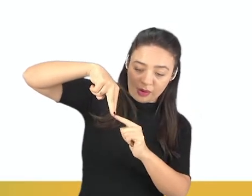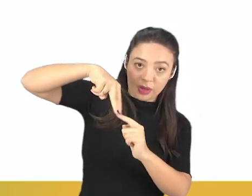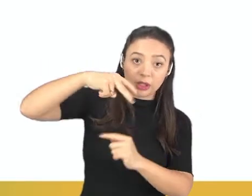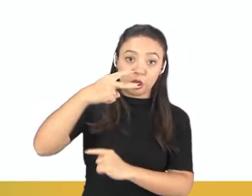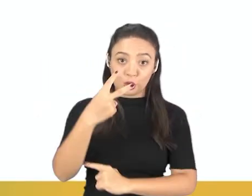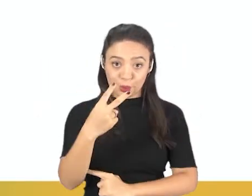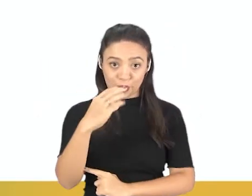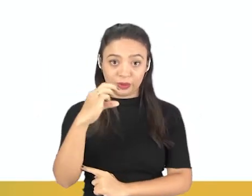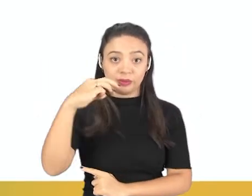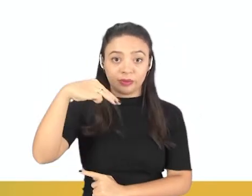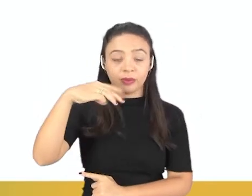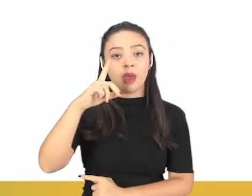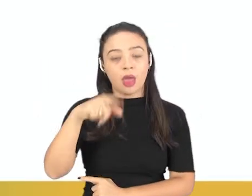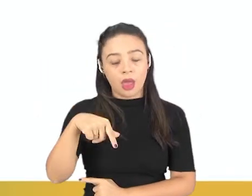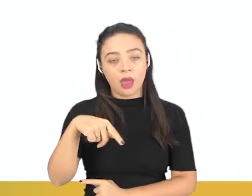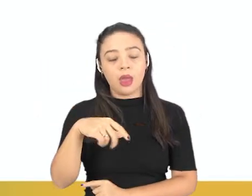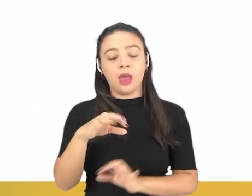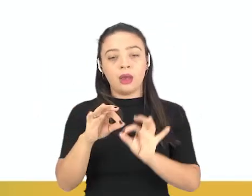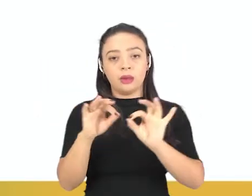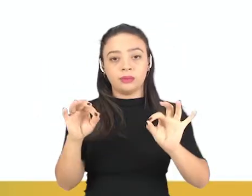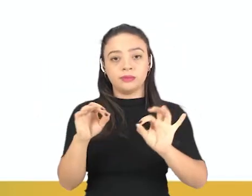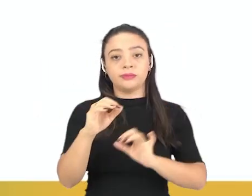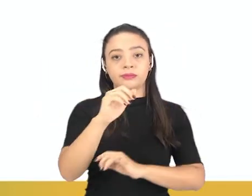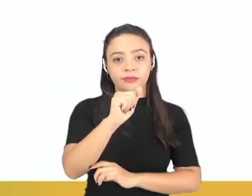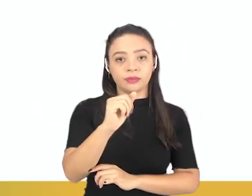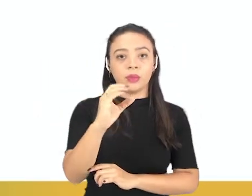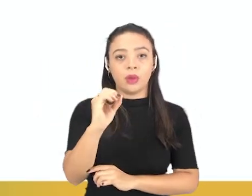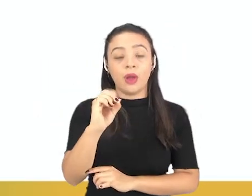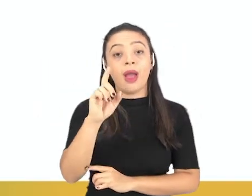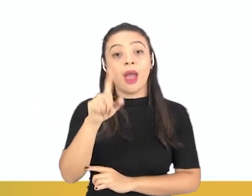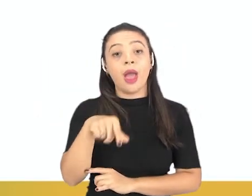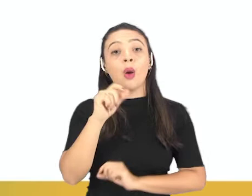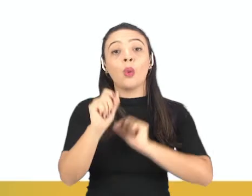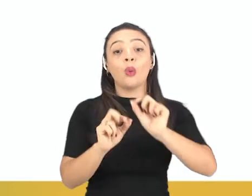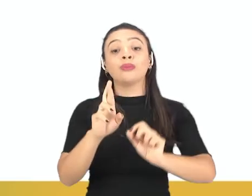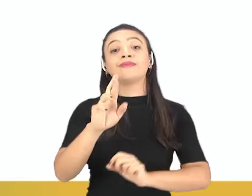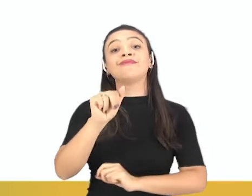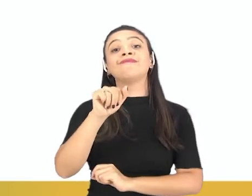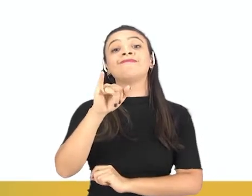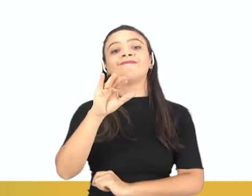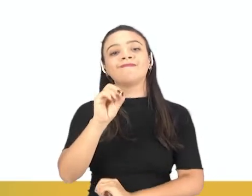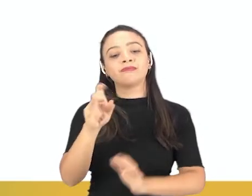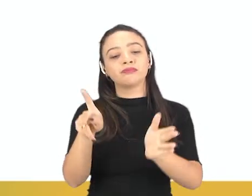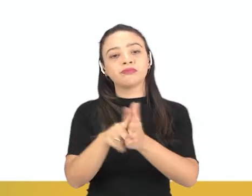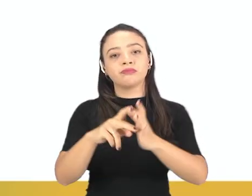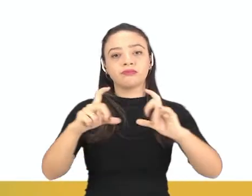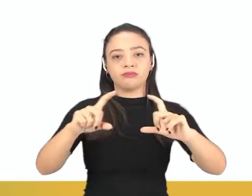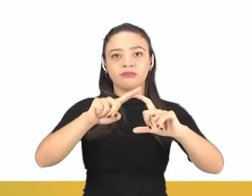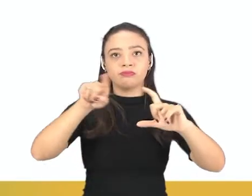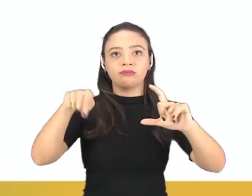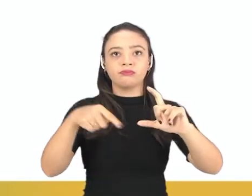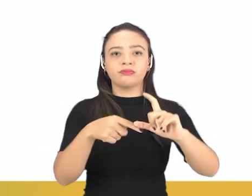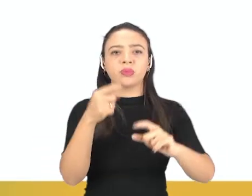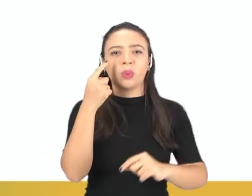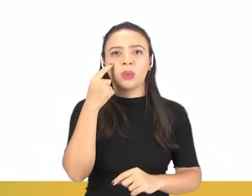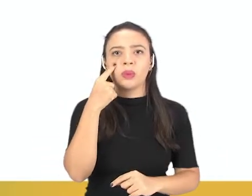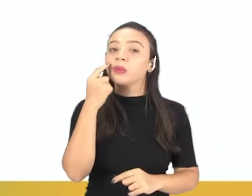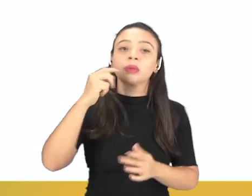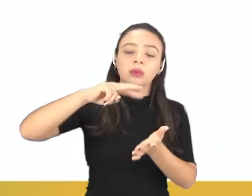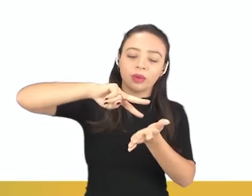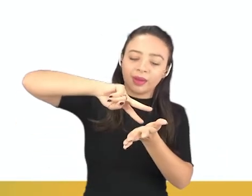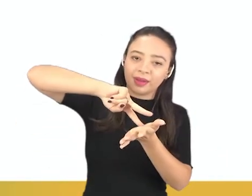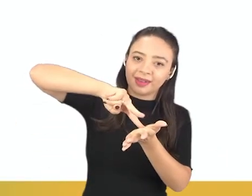seria o segmento a ó que é chamado de raio da circunferência Então observa aqui ó o cachorrinho girando